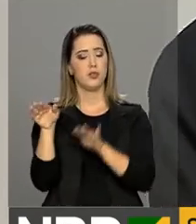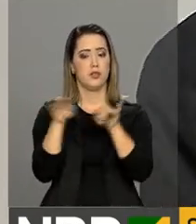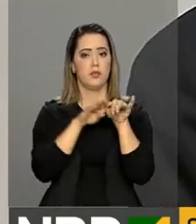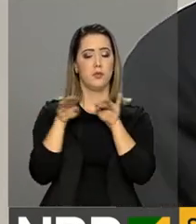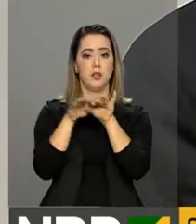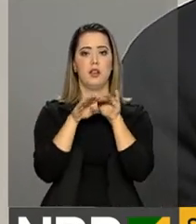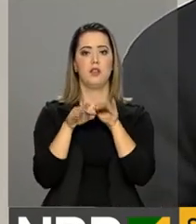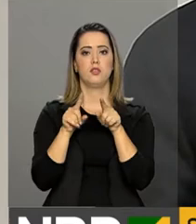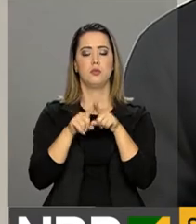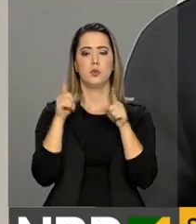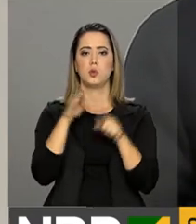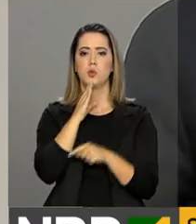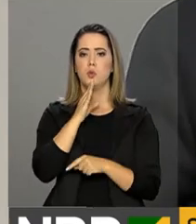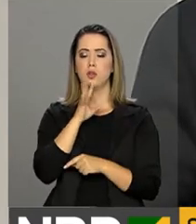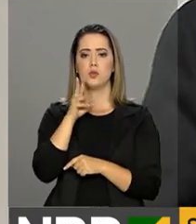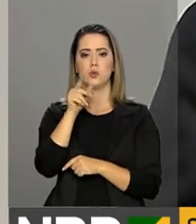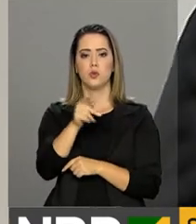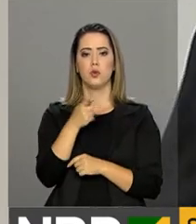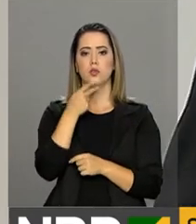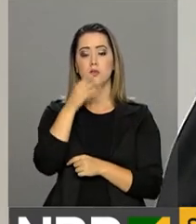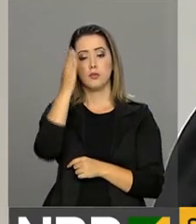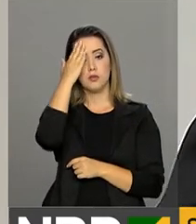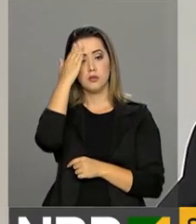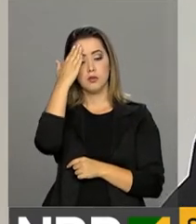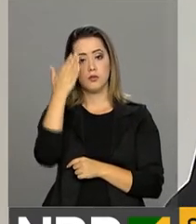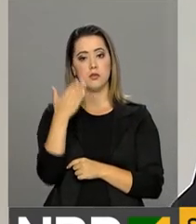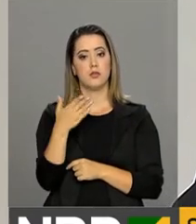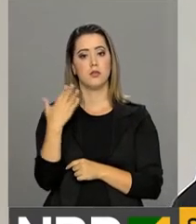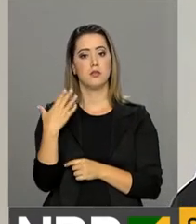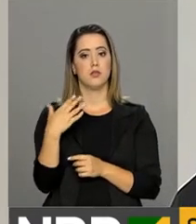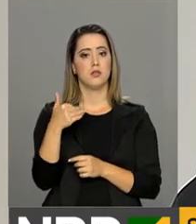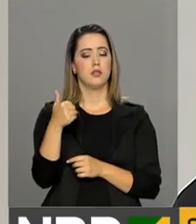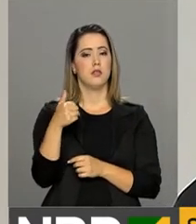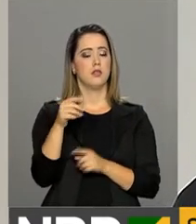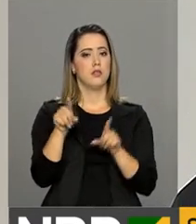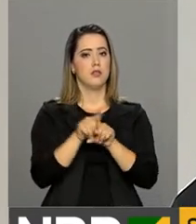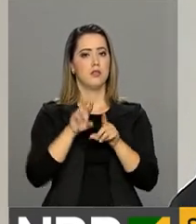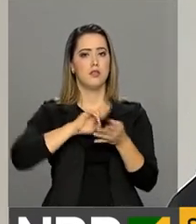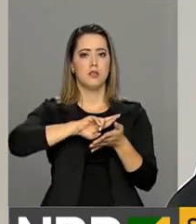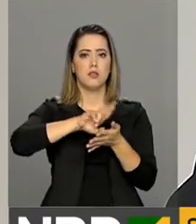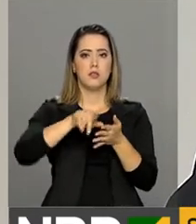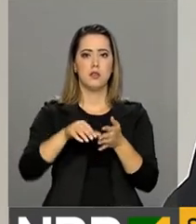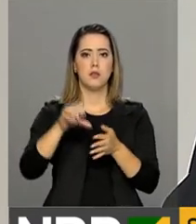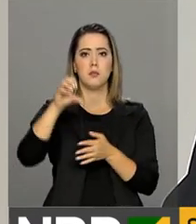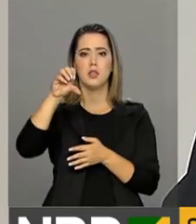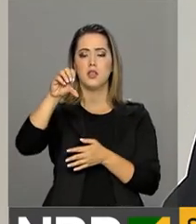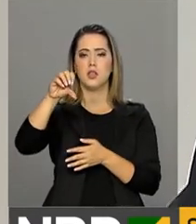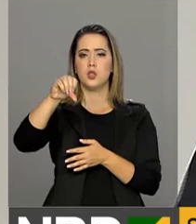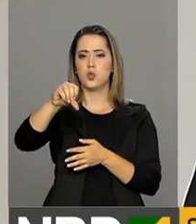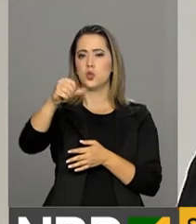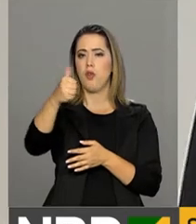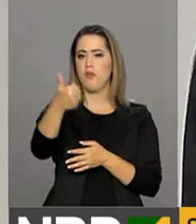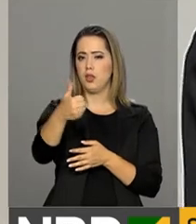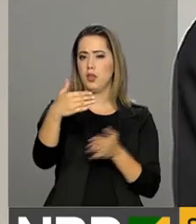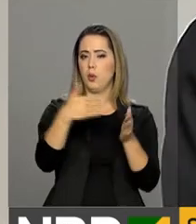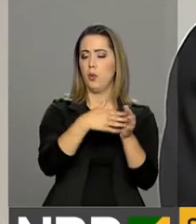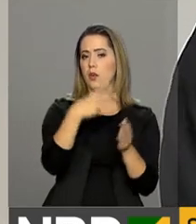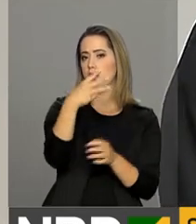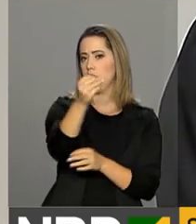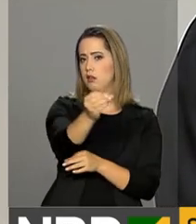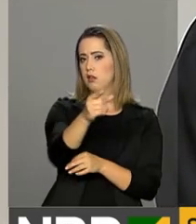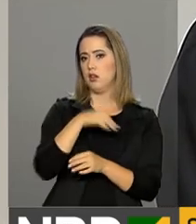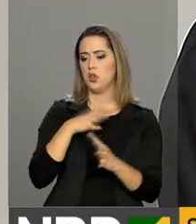mas todos conhecem a história do brasil sabe que 91 a 30 hoje os maiores conflitos do brasil e sempre uma tentativa de